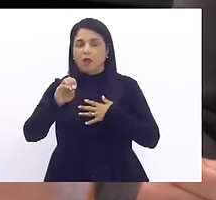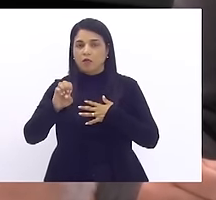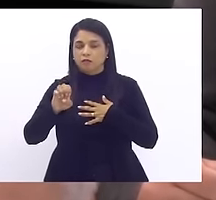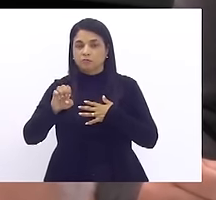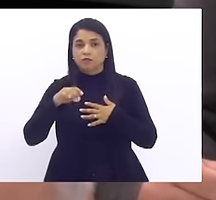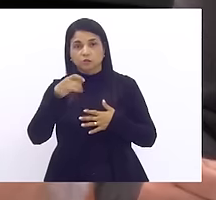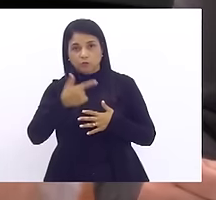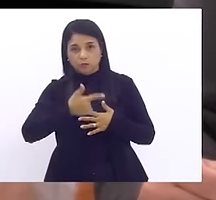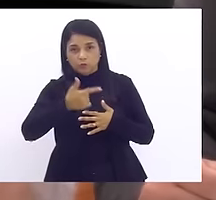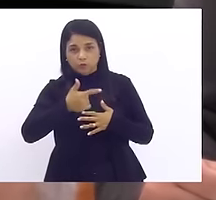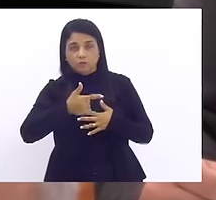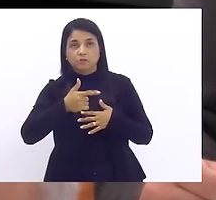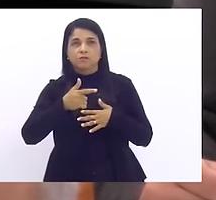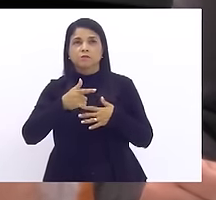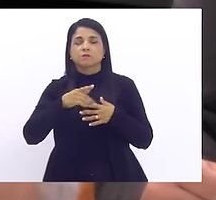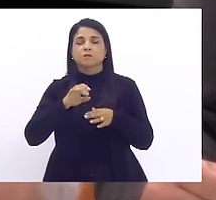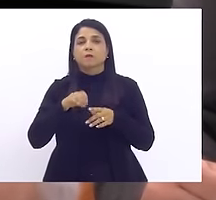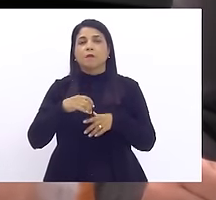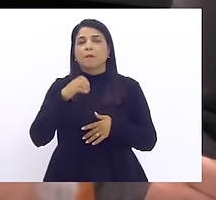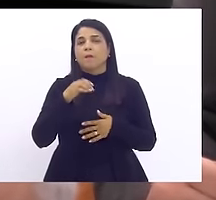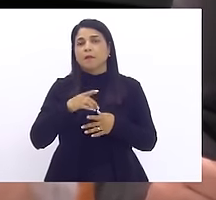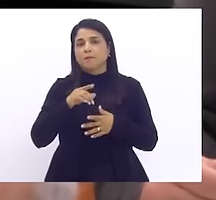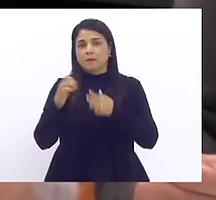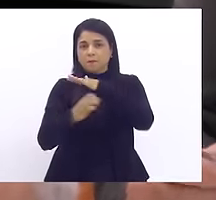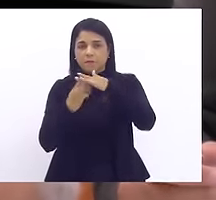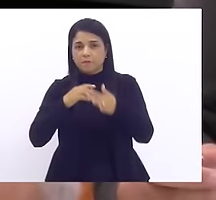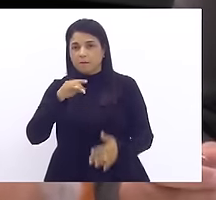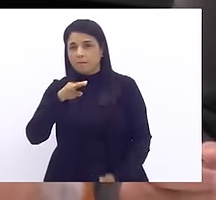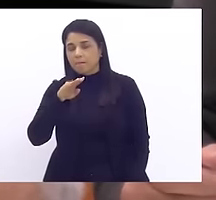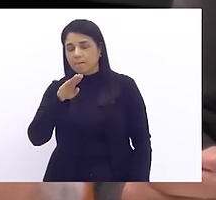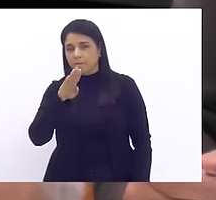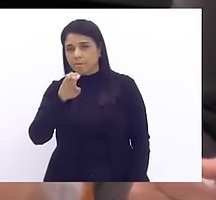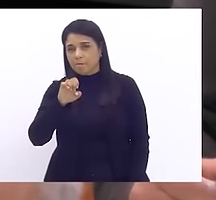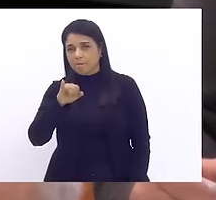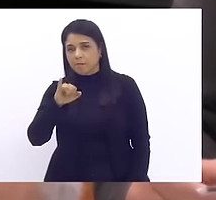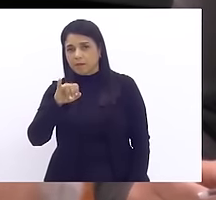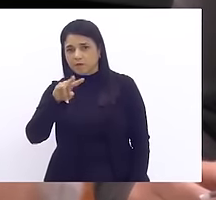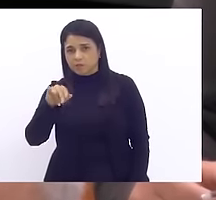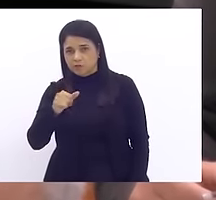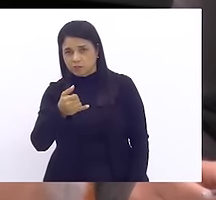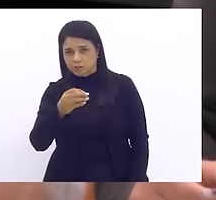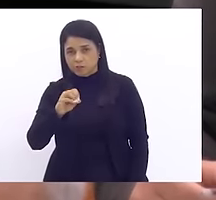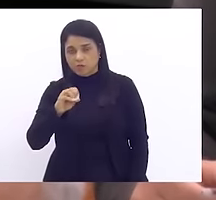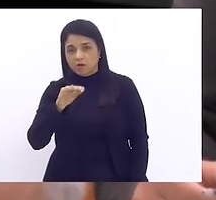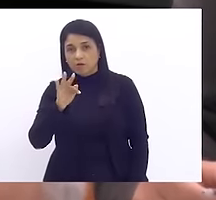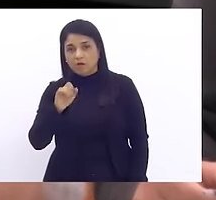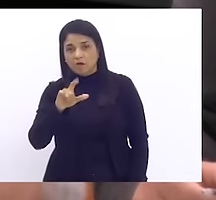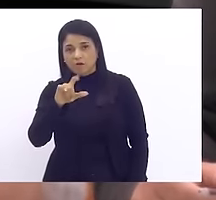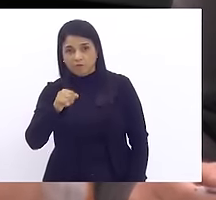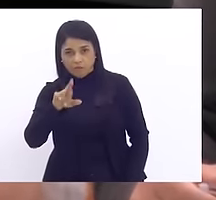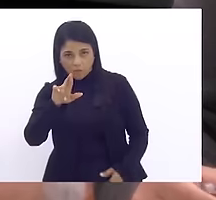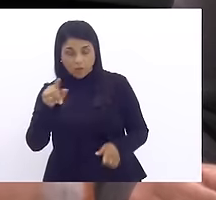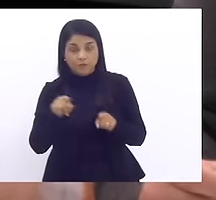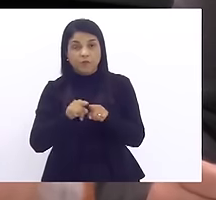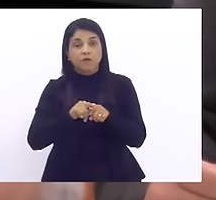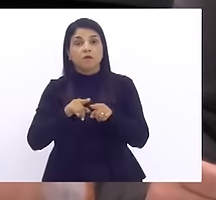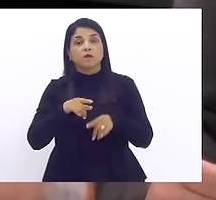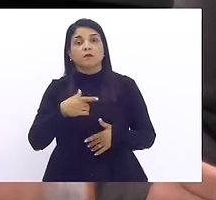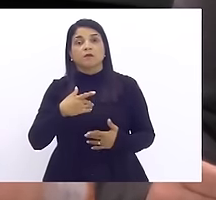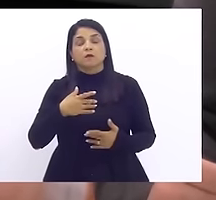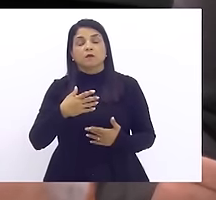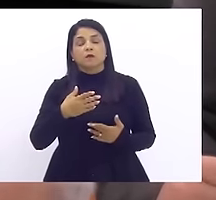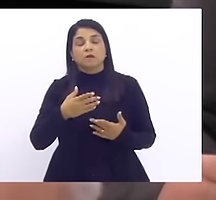e 5 era empresa chamada beija-flor Lote 4 Era apl a empresa beija-flor devolveu o